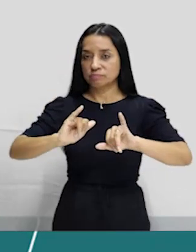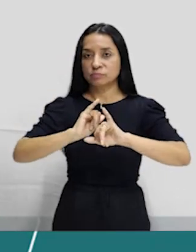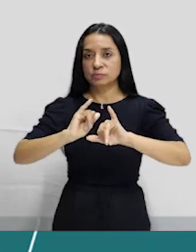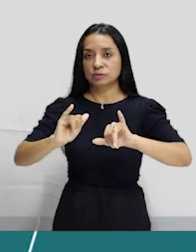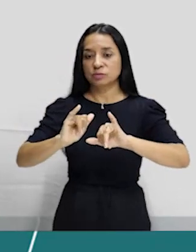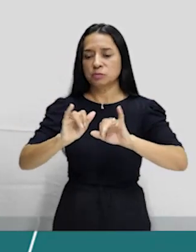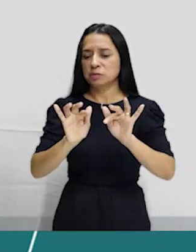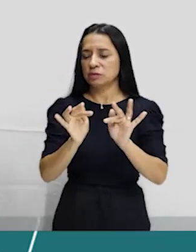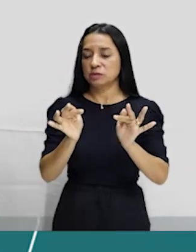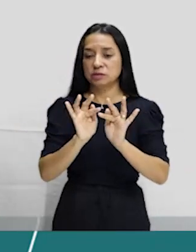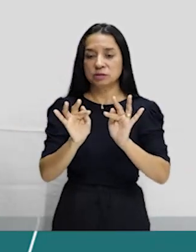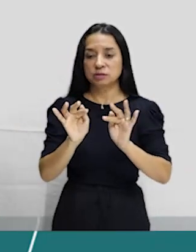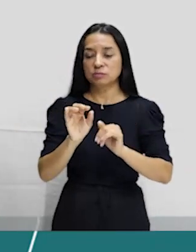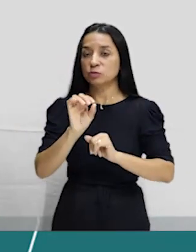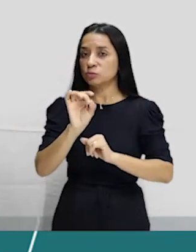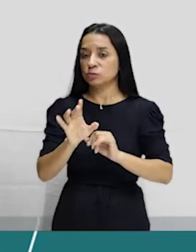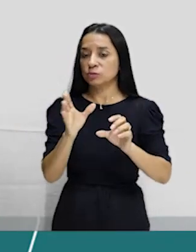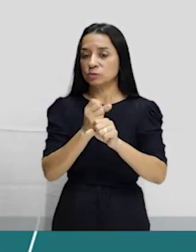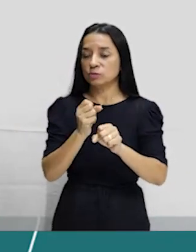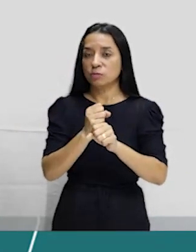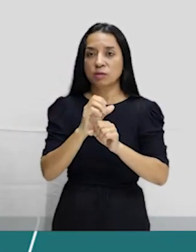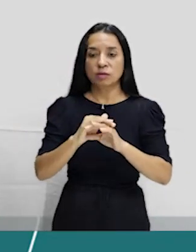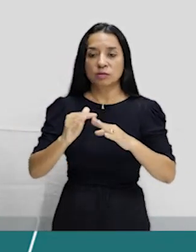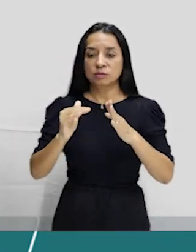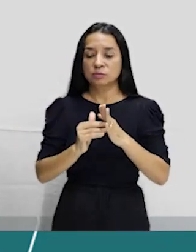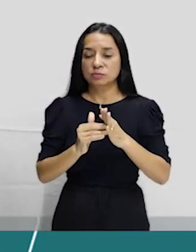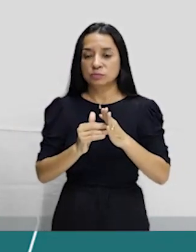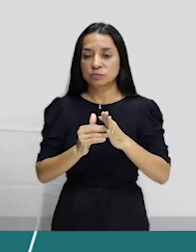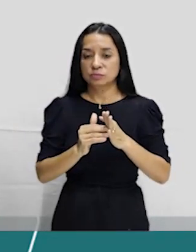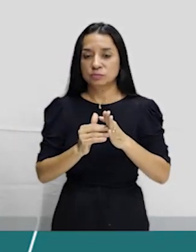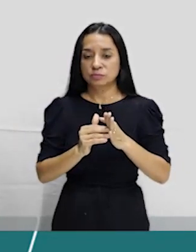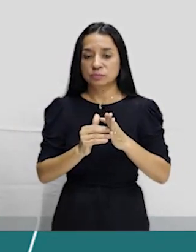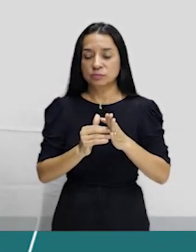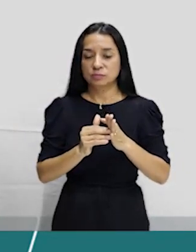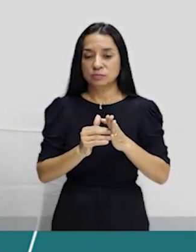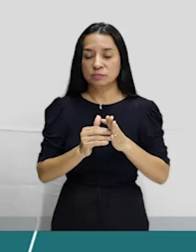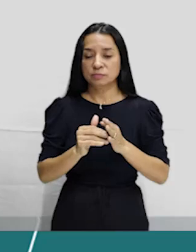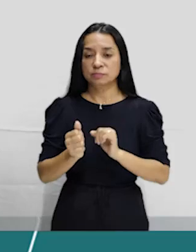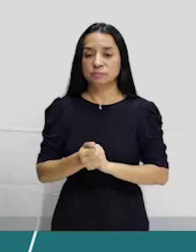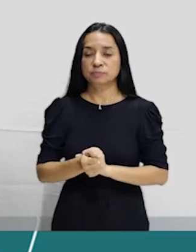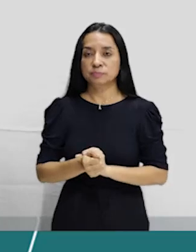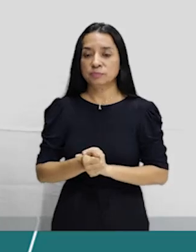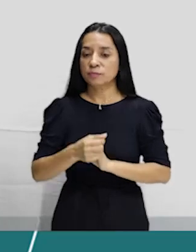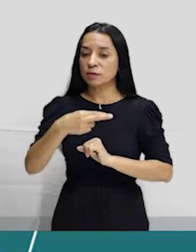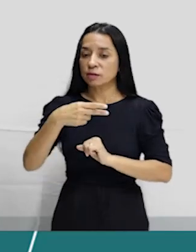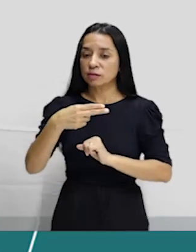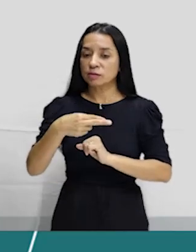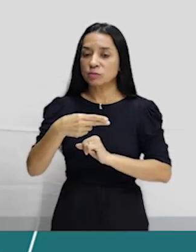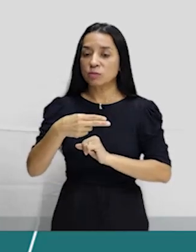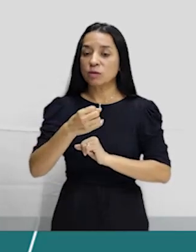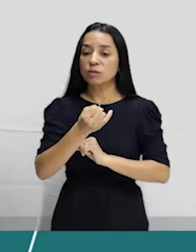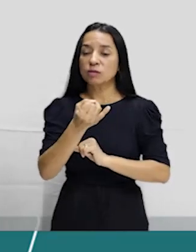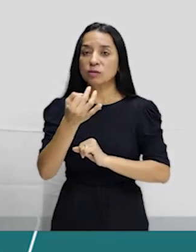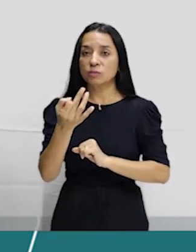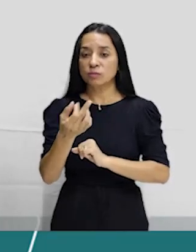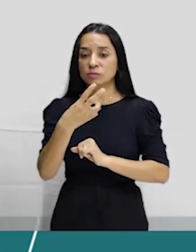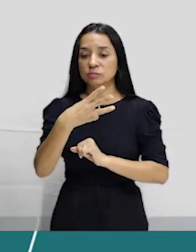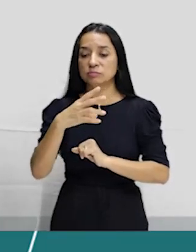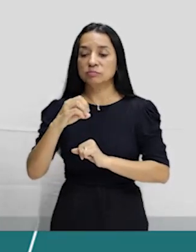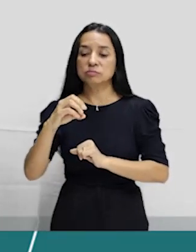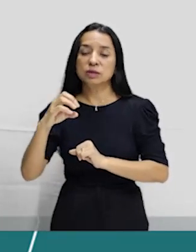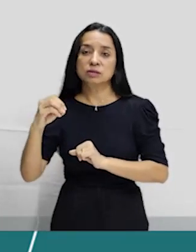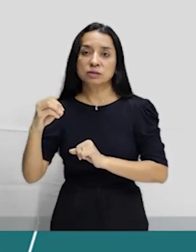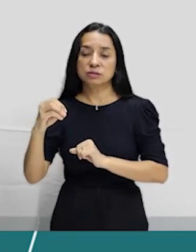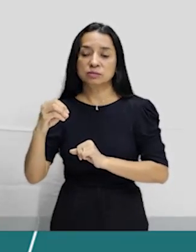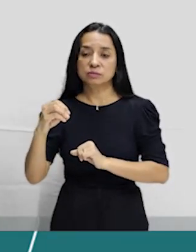era simples, bastava somar tudinho, né, incluindo o x, tá? E e igualar lá a quantidade de 300, que era a quantidade